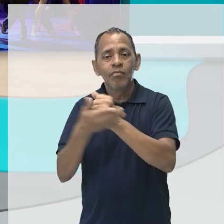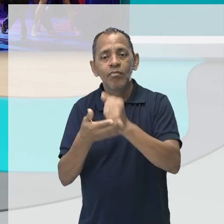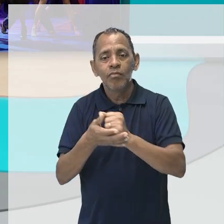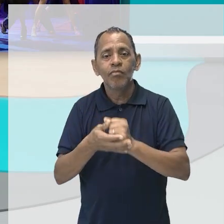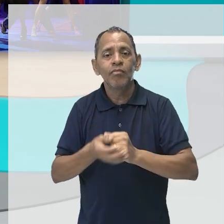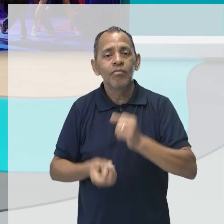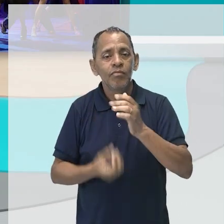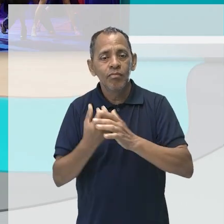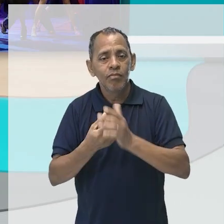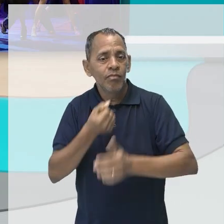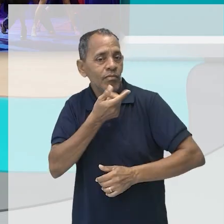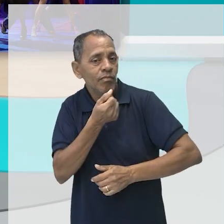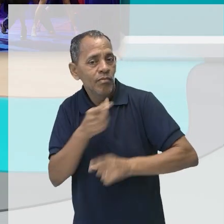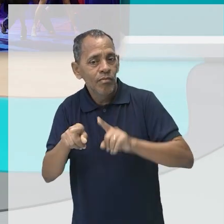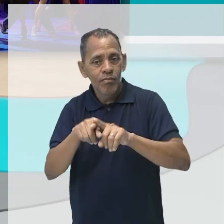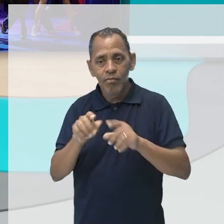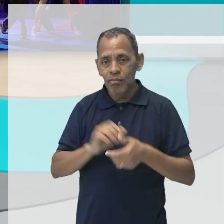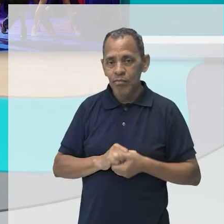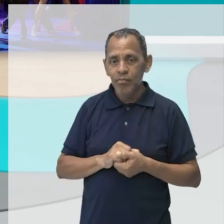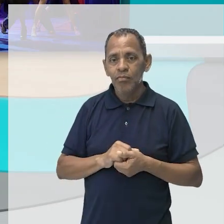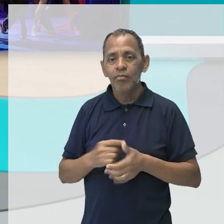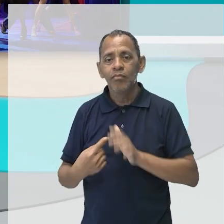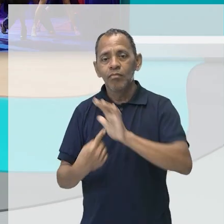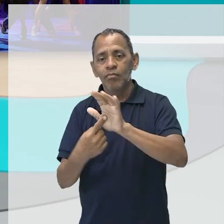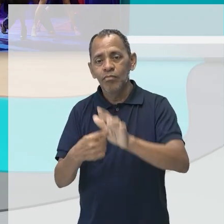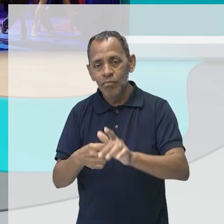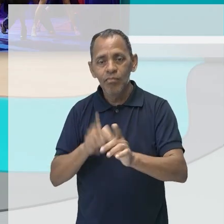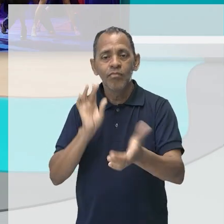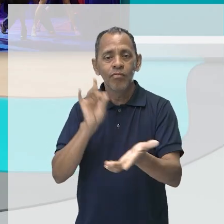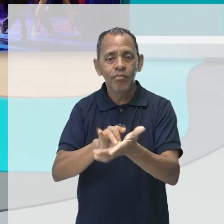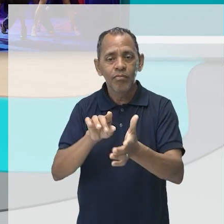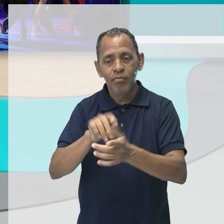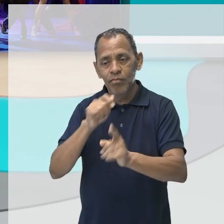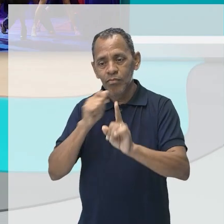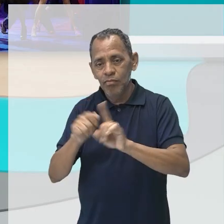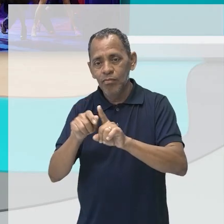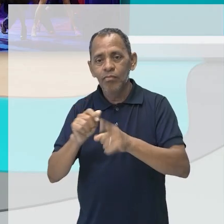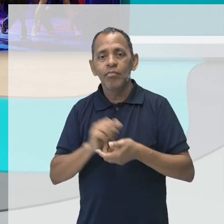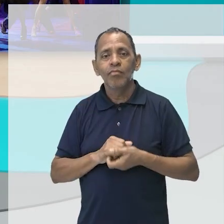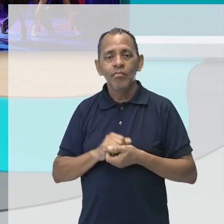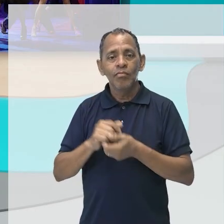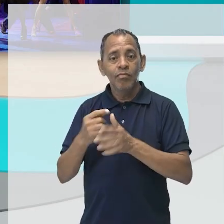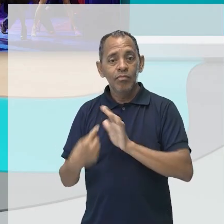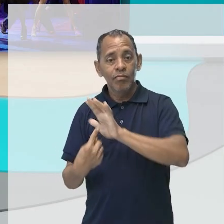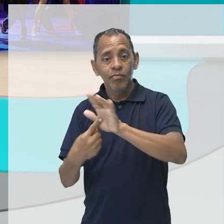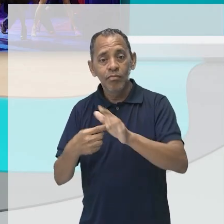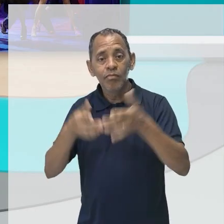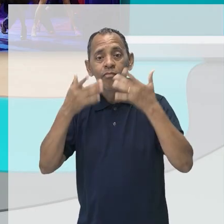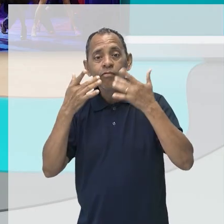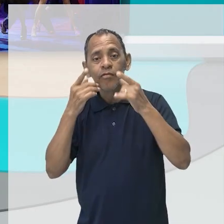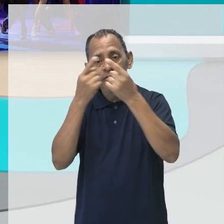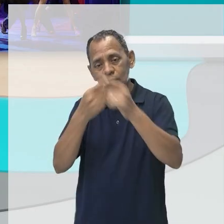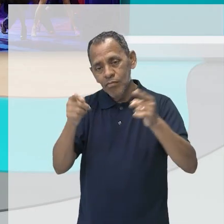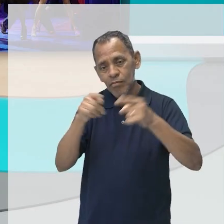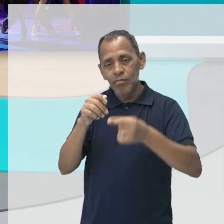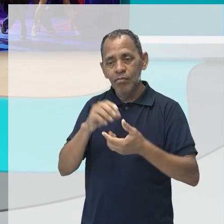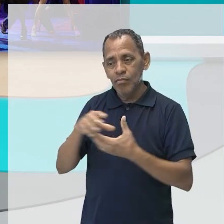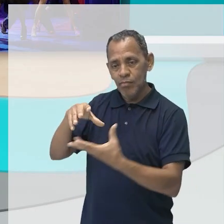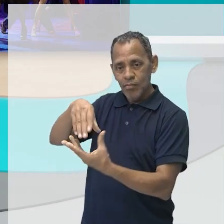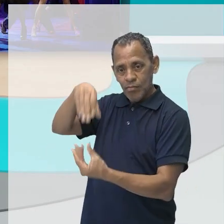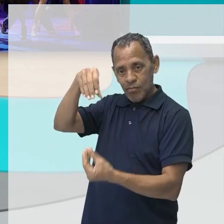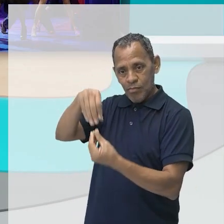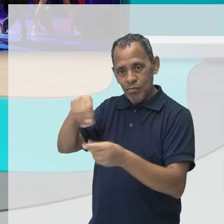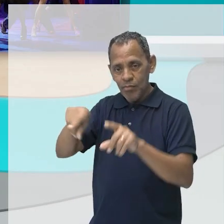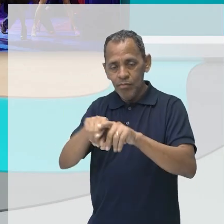e peças que refletem a realidade social. É um espetáculo de teatro musical para adultos e crianças,